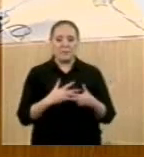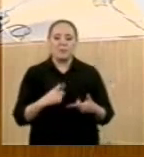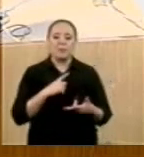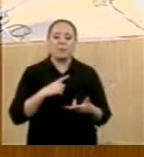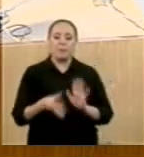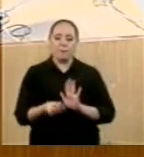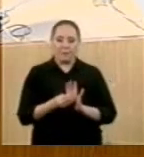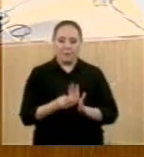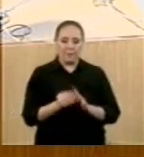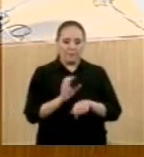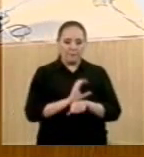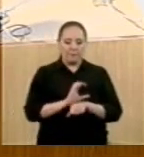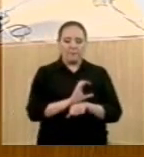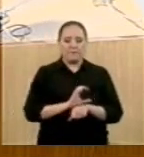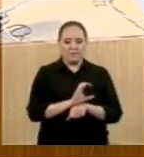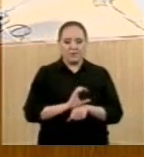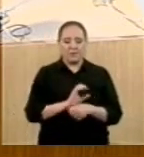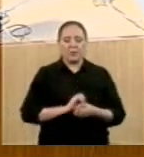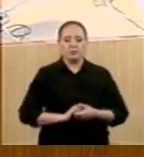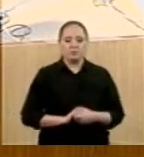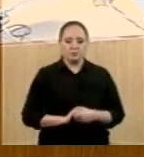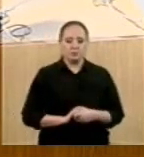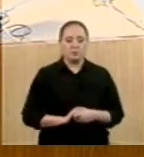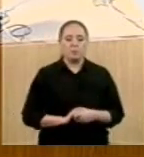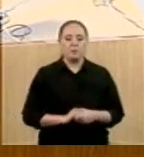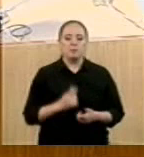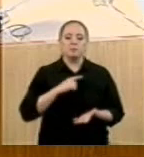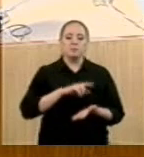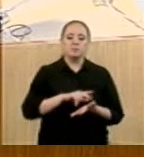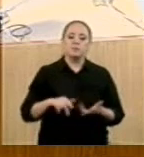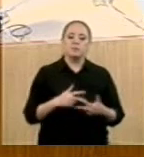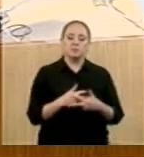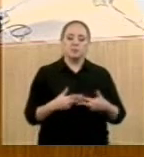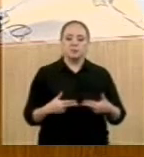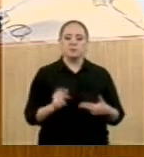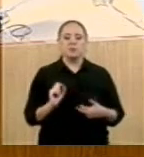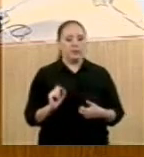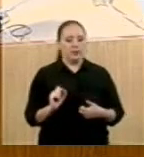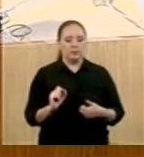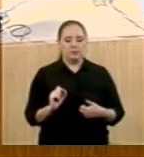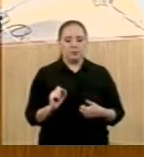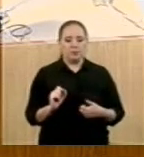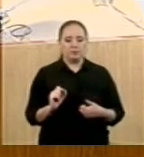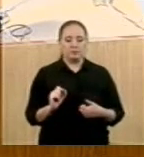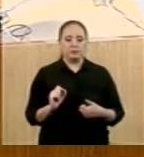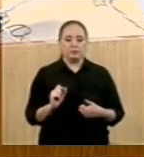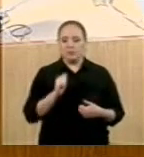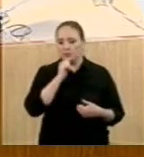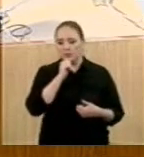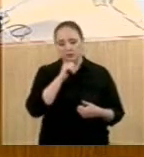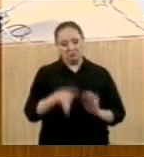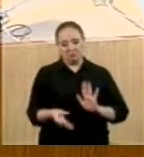da República. Cito diversos elementos que aqui deixo de reproduzir e que